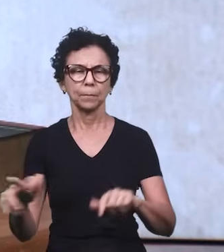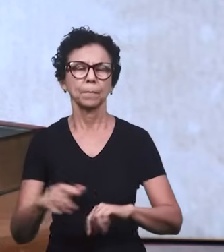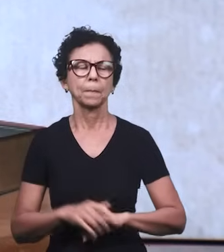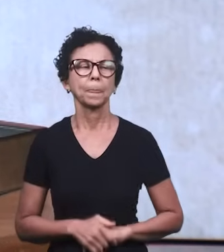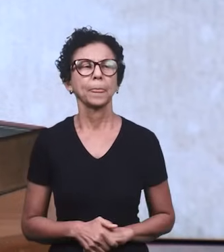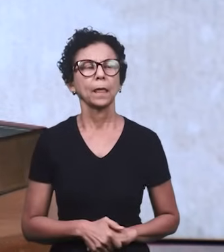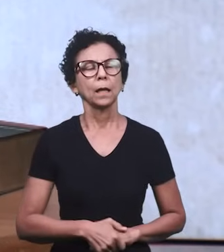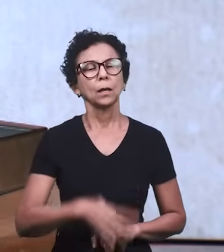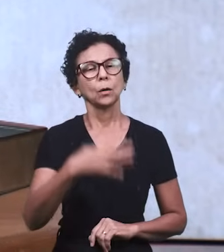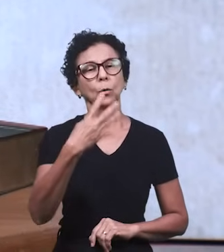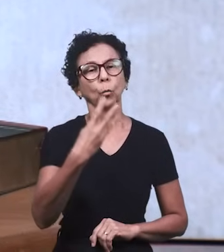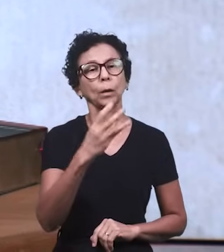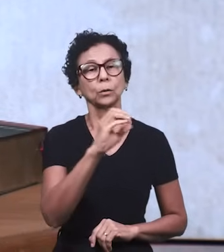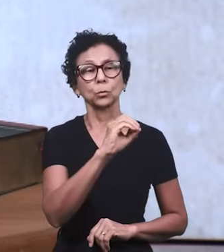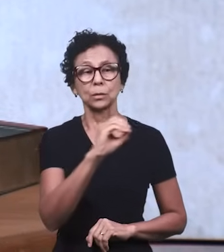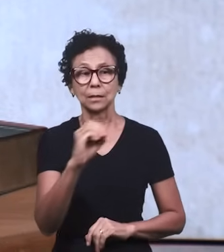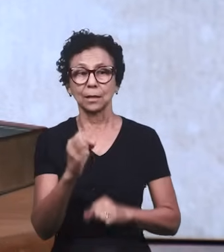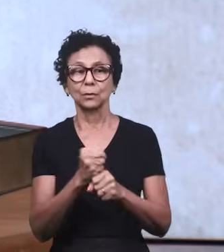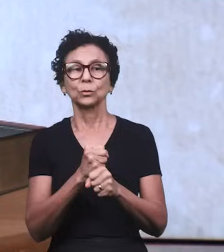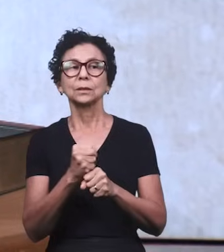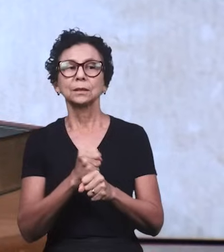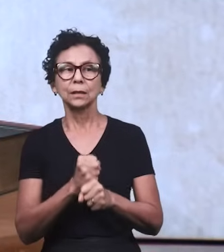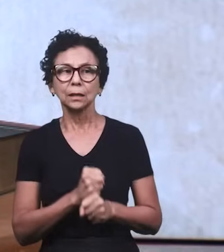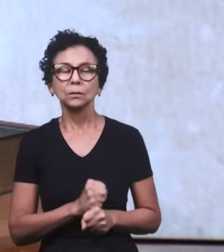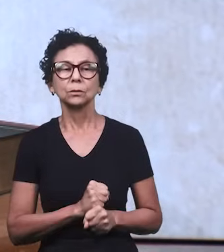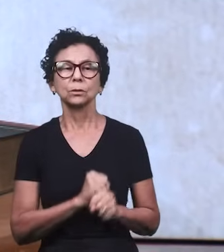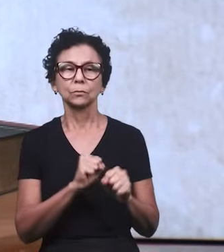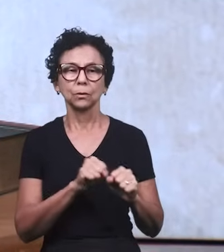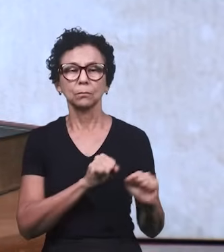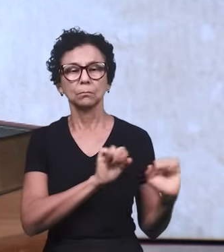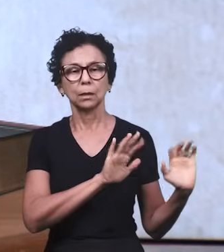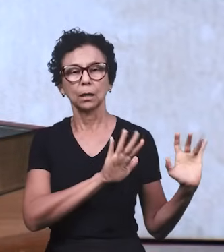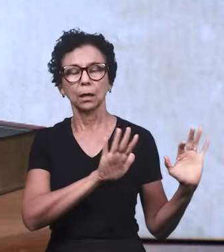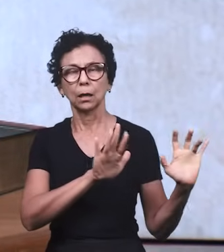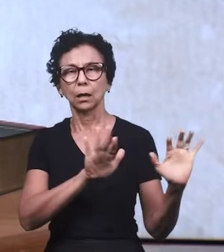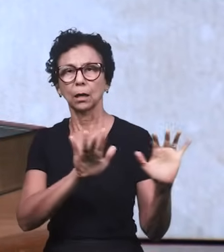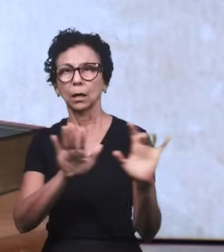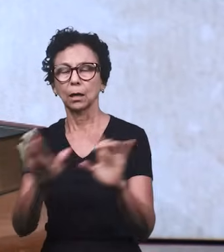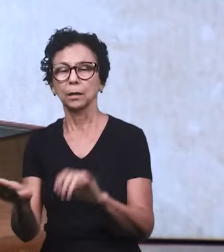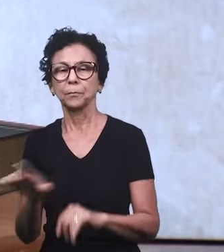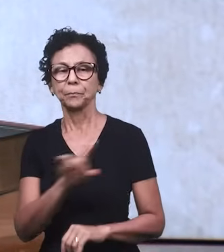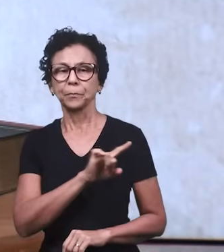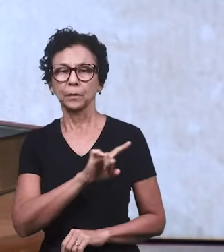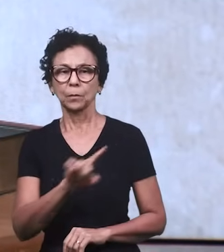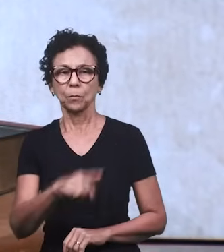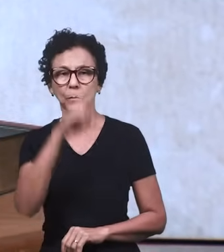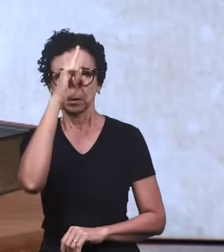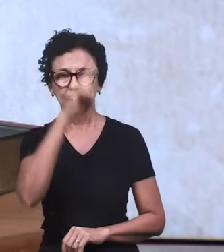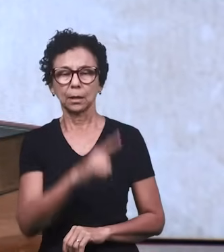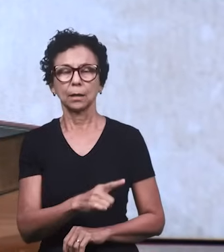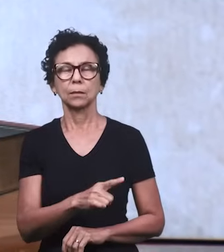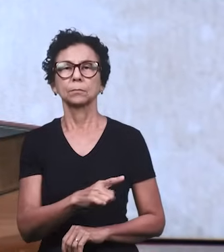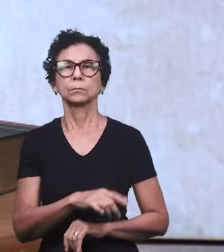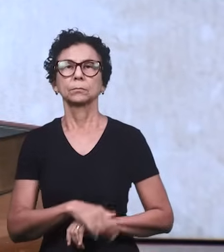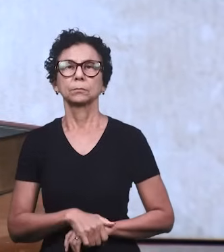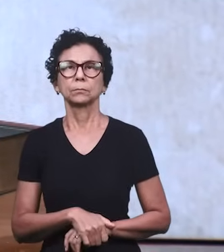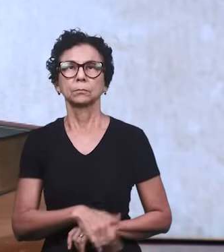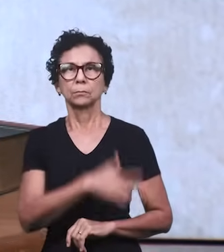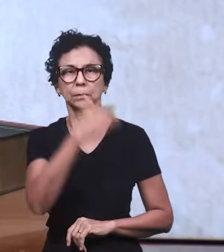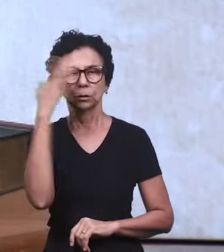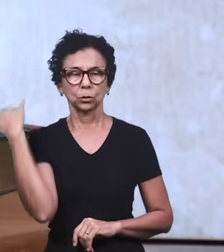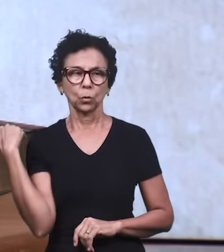anos mas também eu julgarei a gente a qual servirão e depois sair com Grande